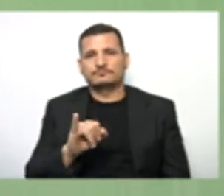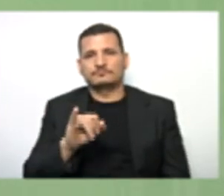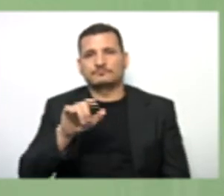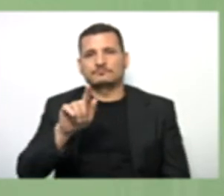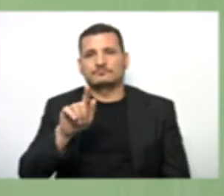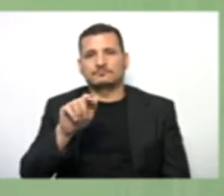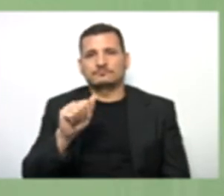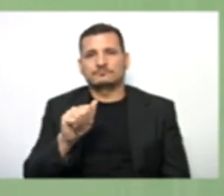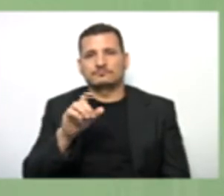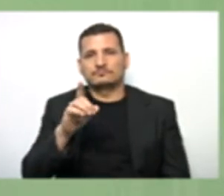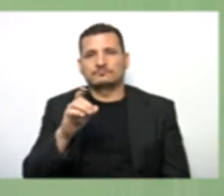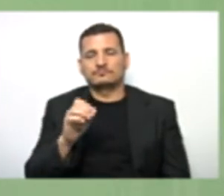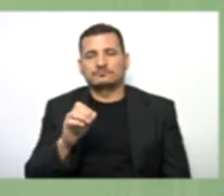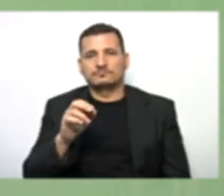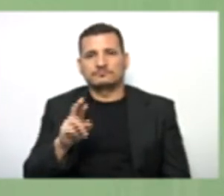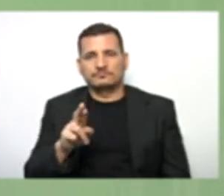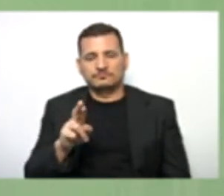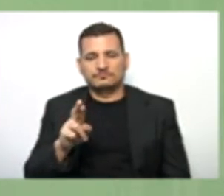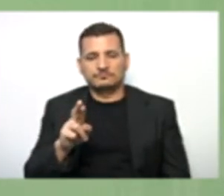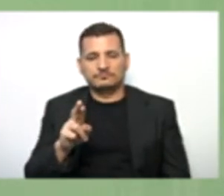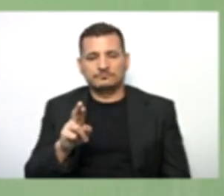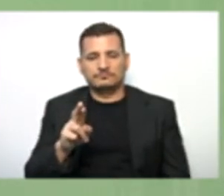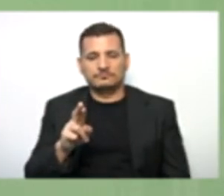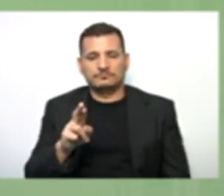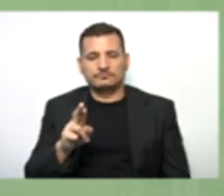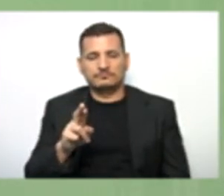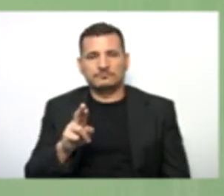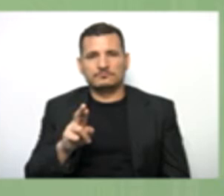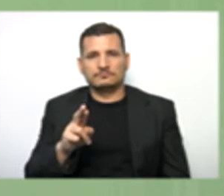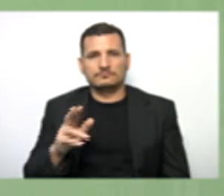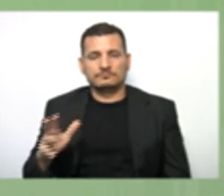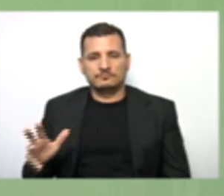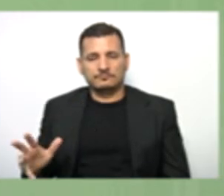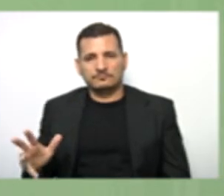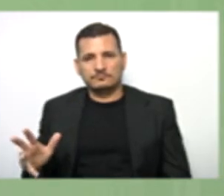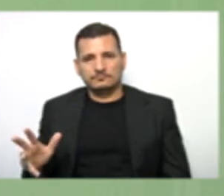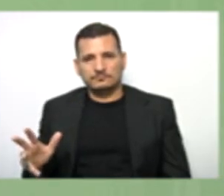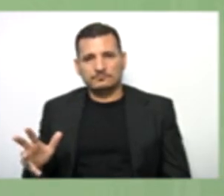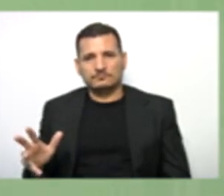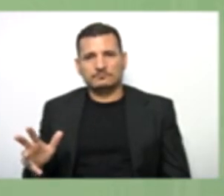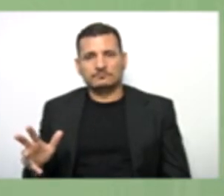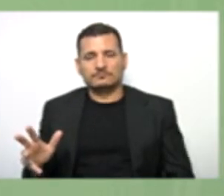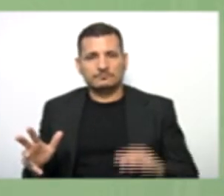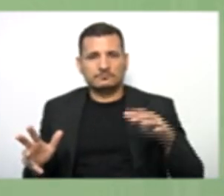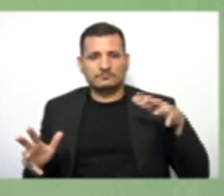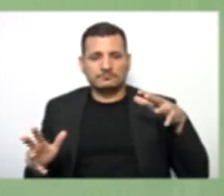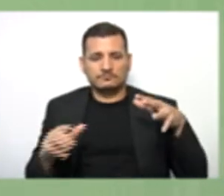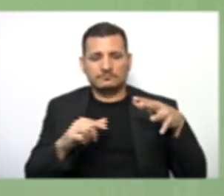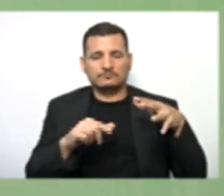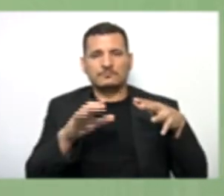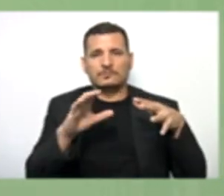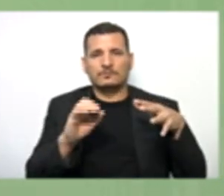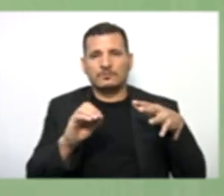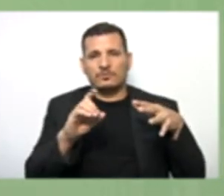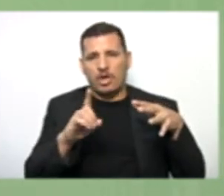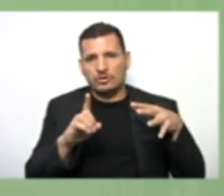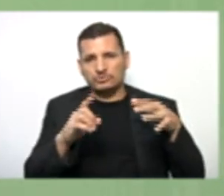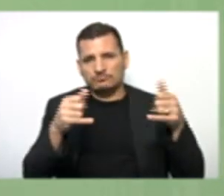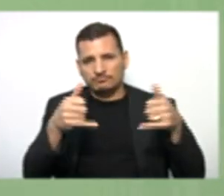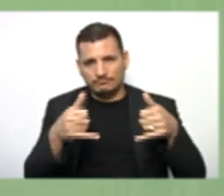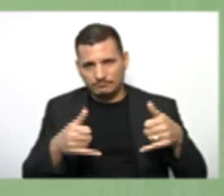ligador, é quando faz a ligação, né, das funções do código que